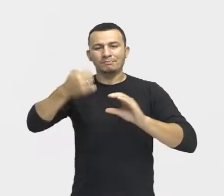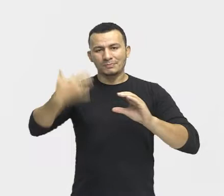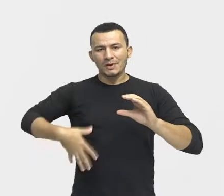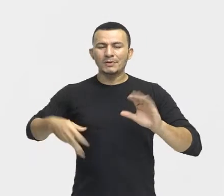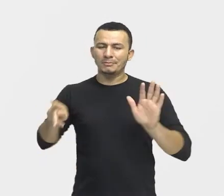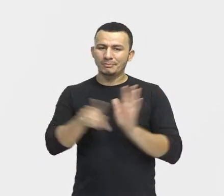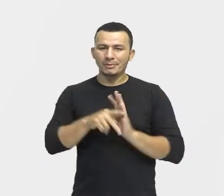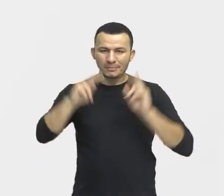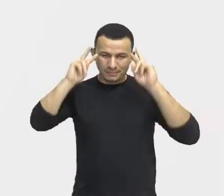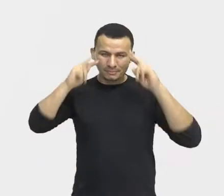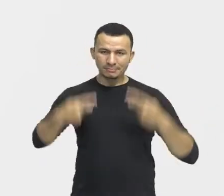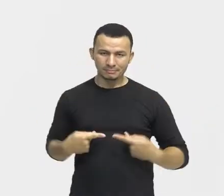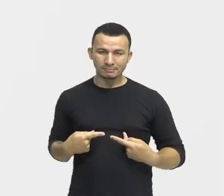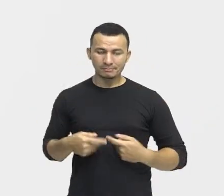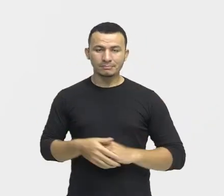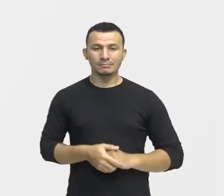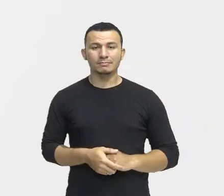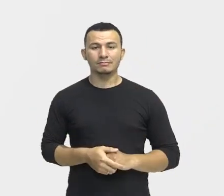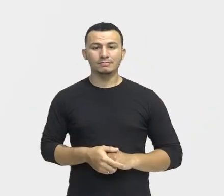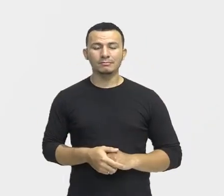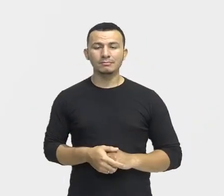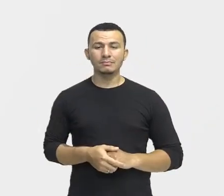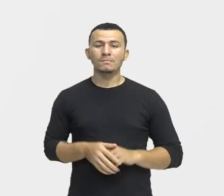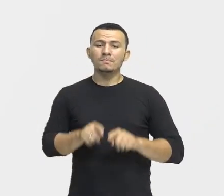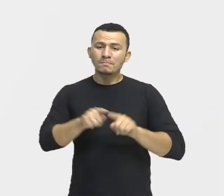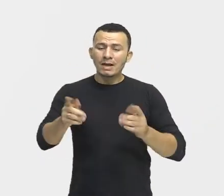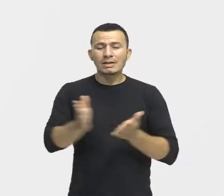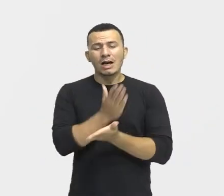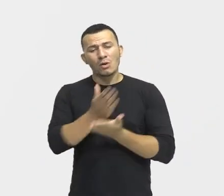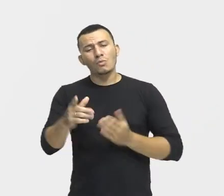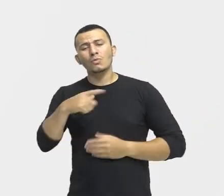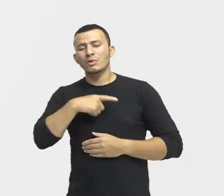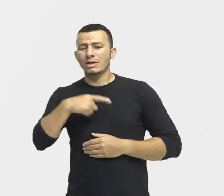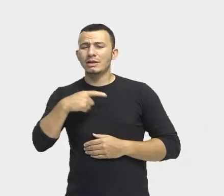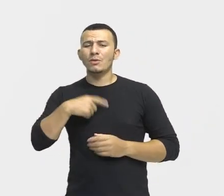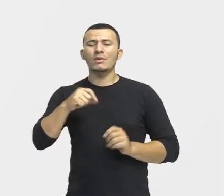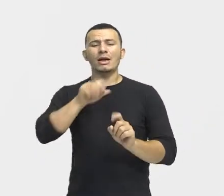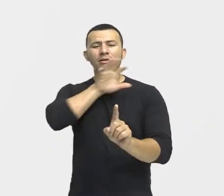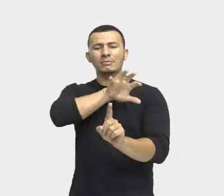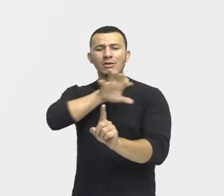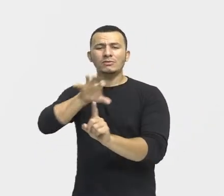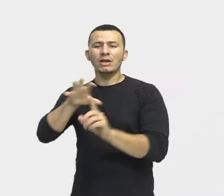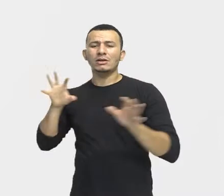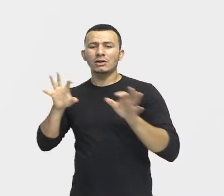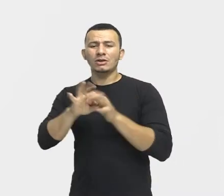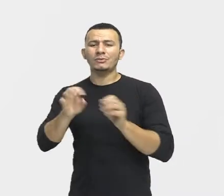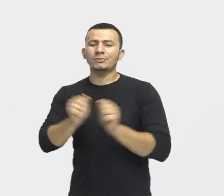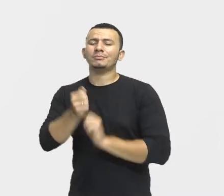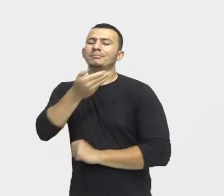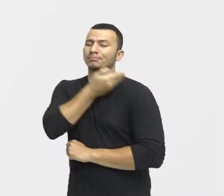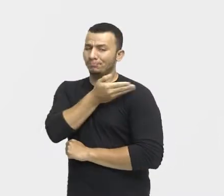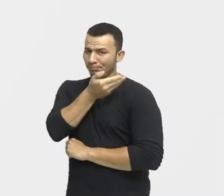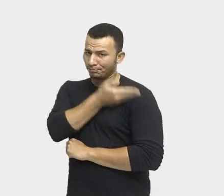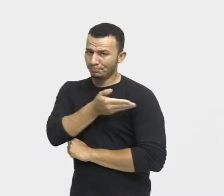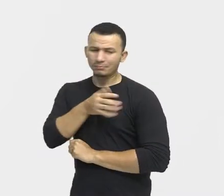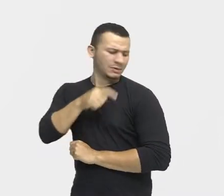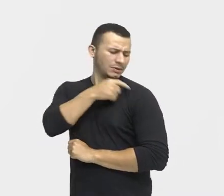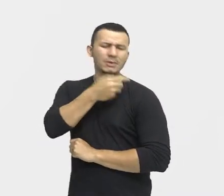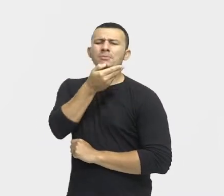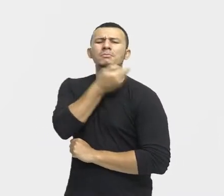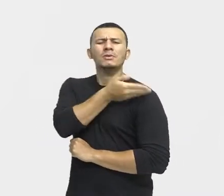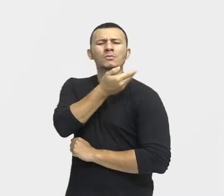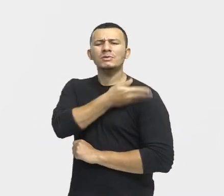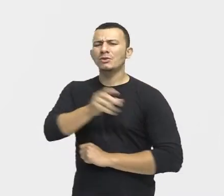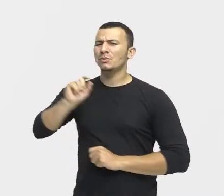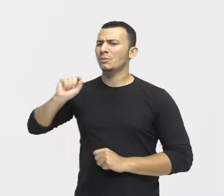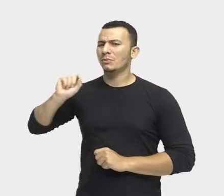do ser humano e acaba muitas vezes sendo influenciado pelo preconceito. Tá? Então, o que é o preconceito? O